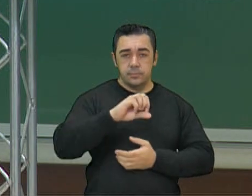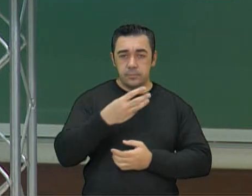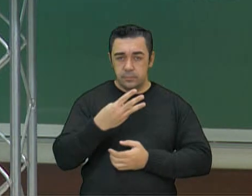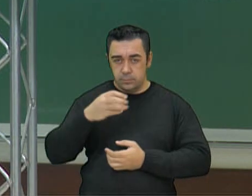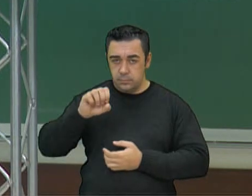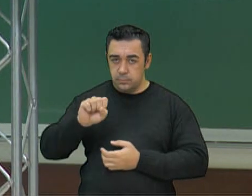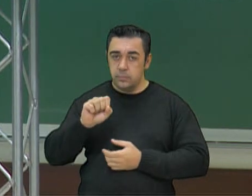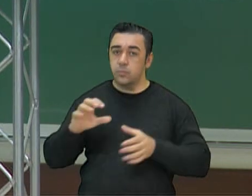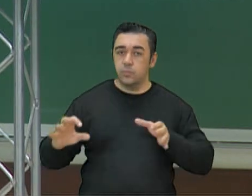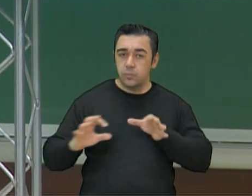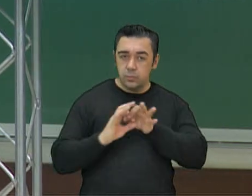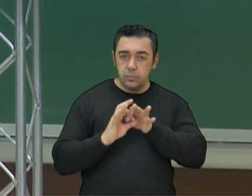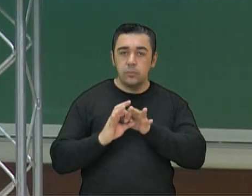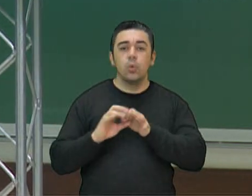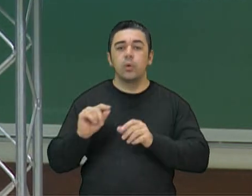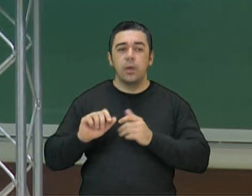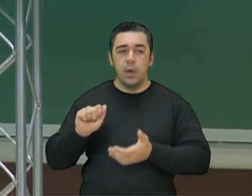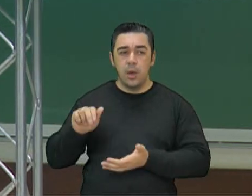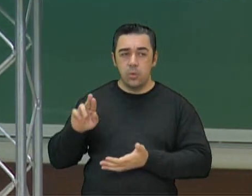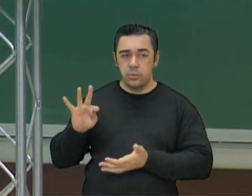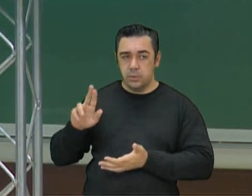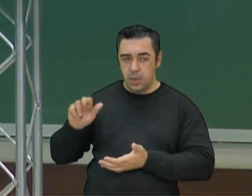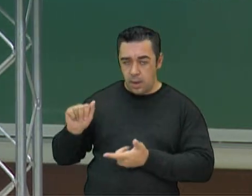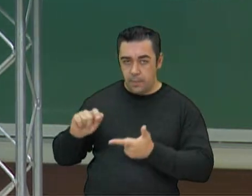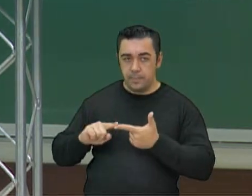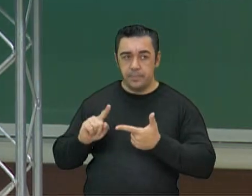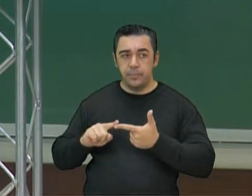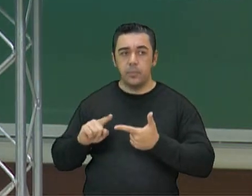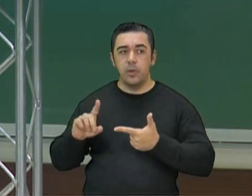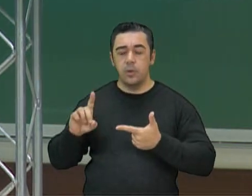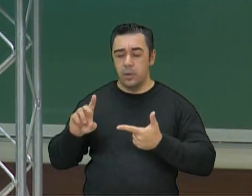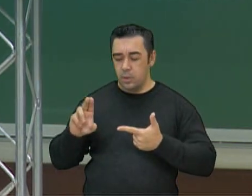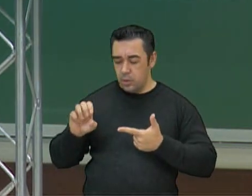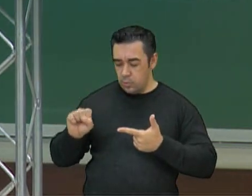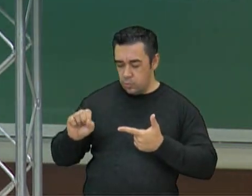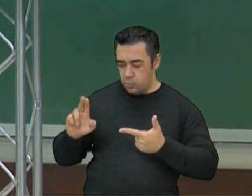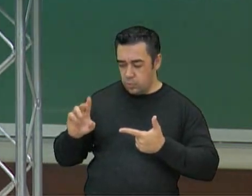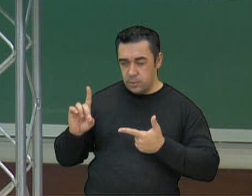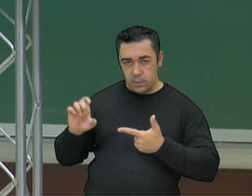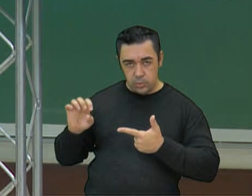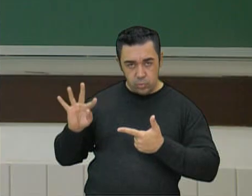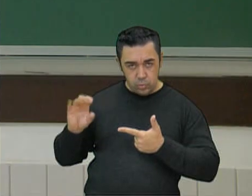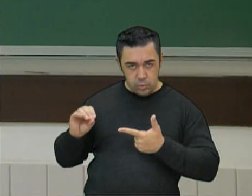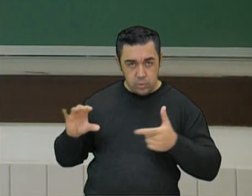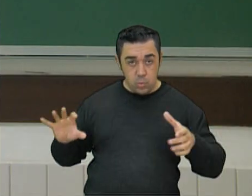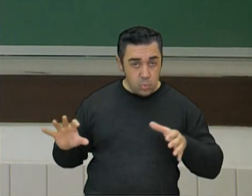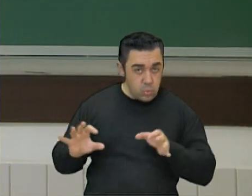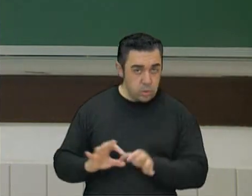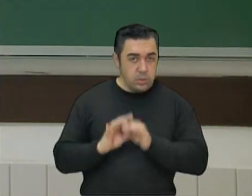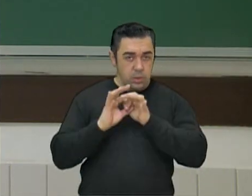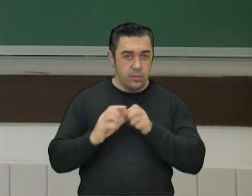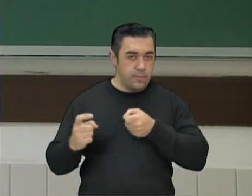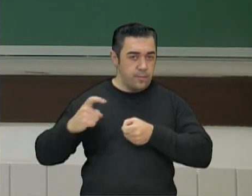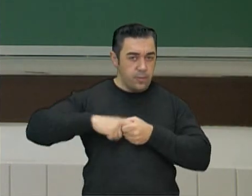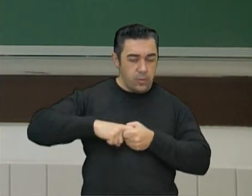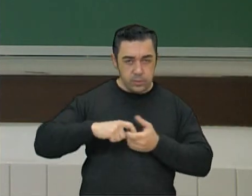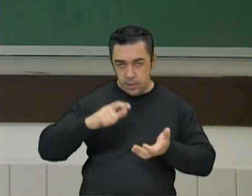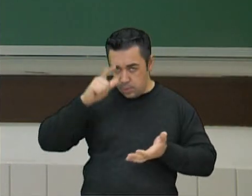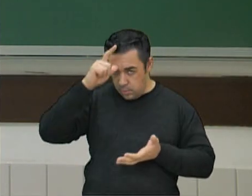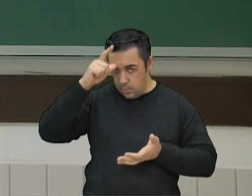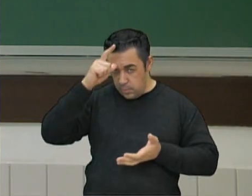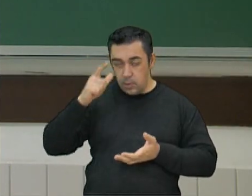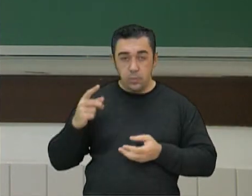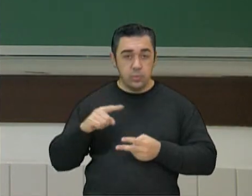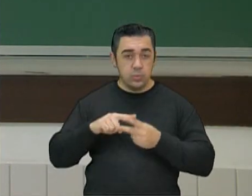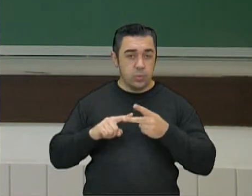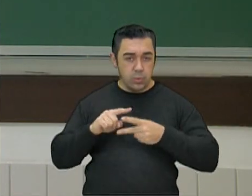1938, anexação da Áustria e dos Sudetos, que é a região da Tchecoslováquia. Essas duas regiões, Áustria